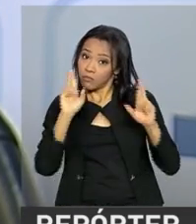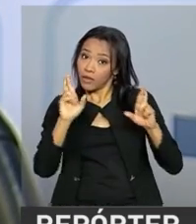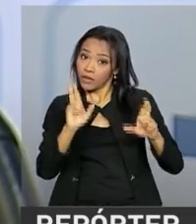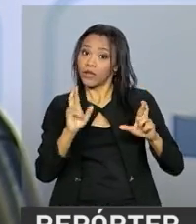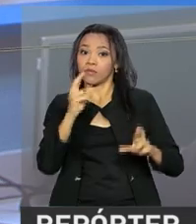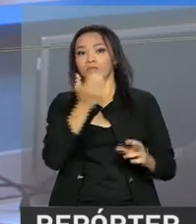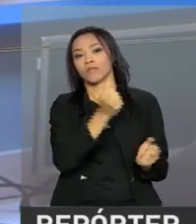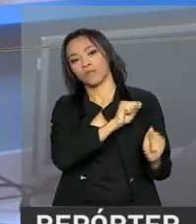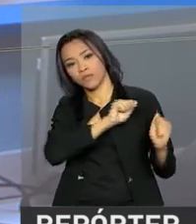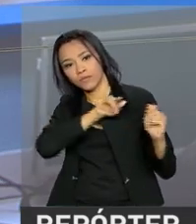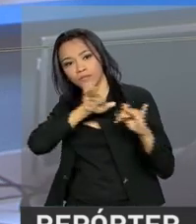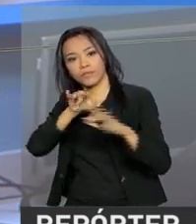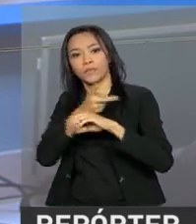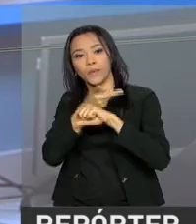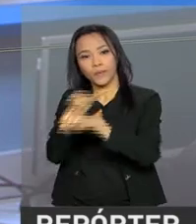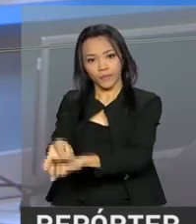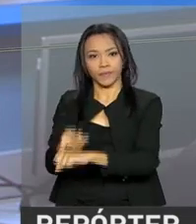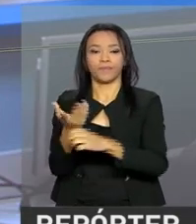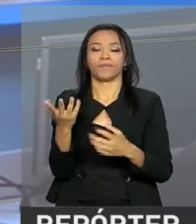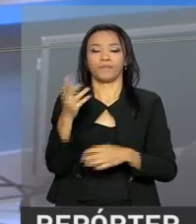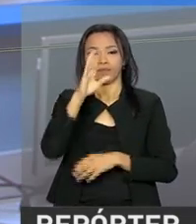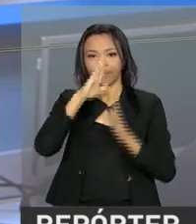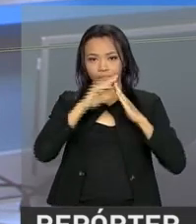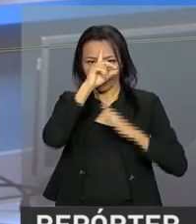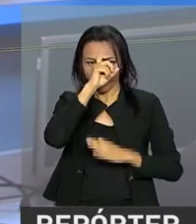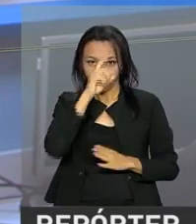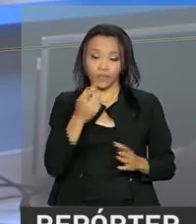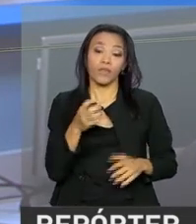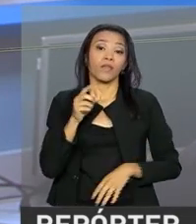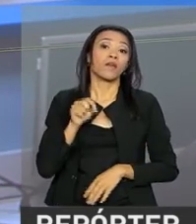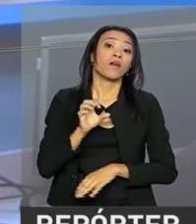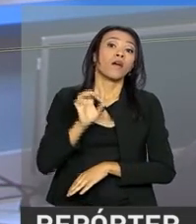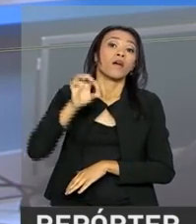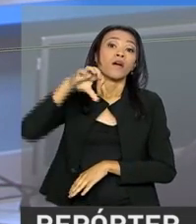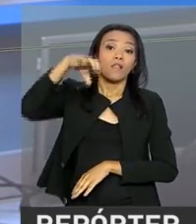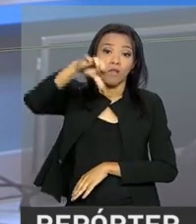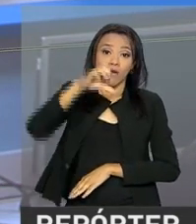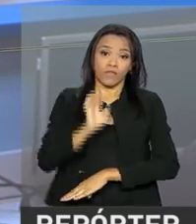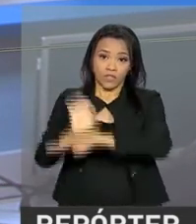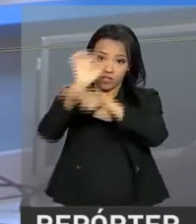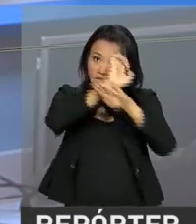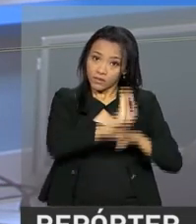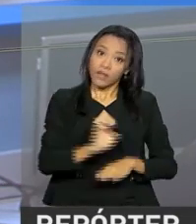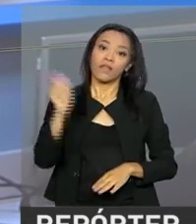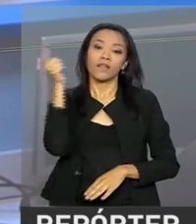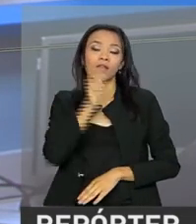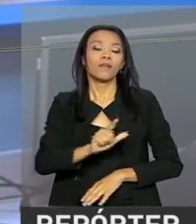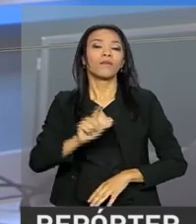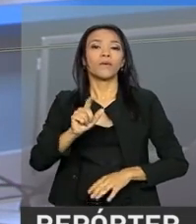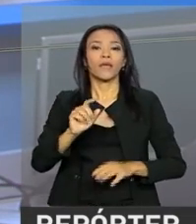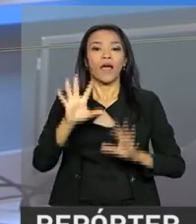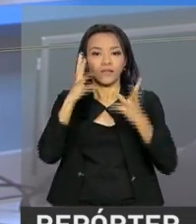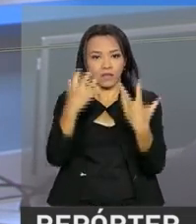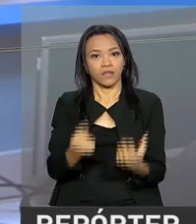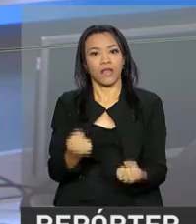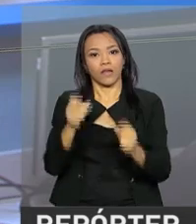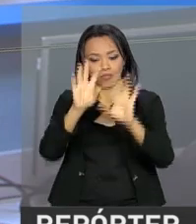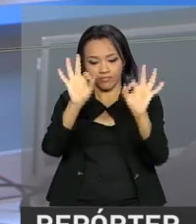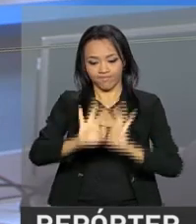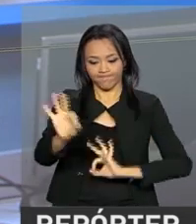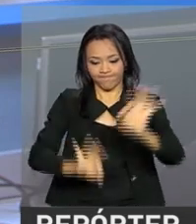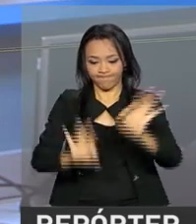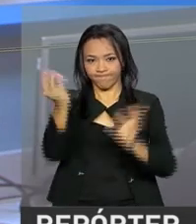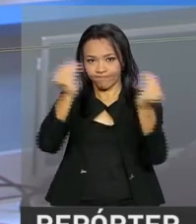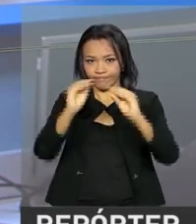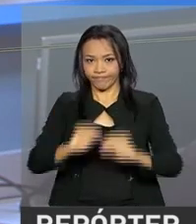população. Olha, 9 estados aderiram ao Plano Nacional de Segurança Pública. Os governadores se reuniram ontem